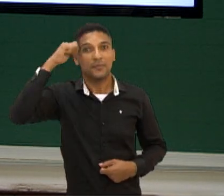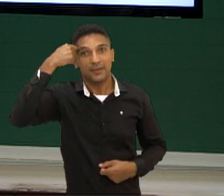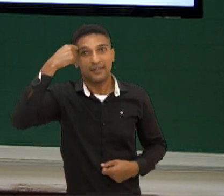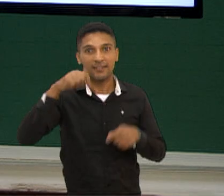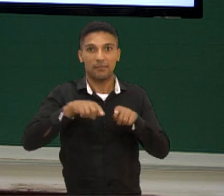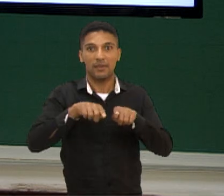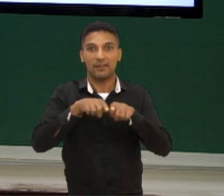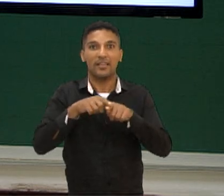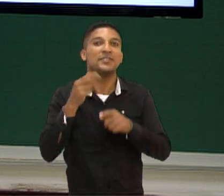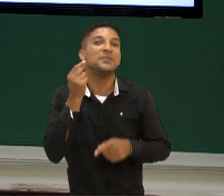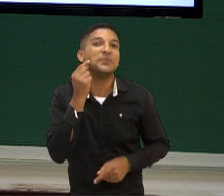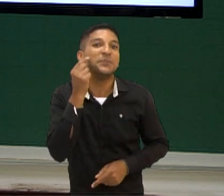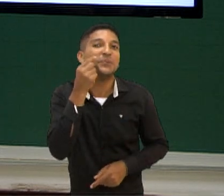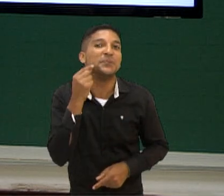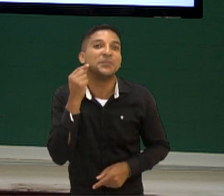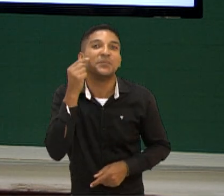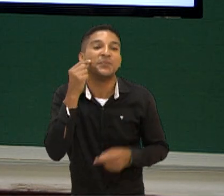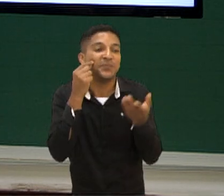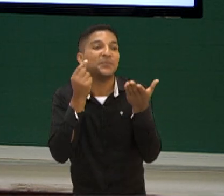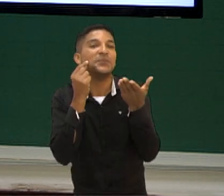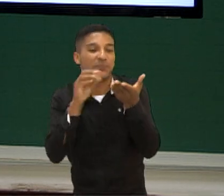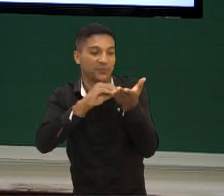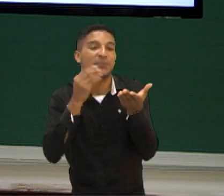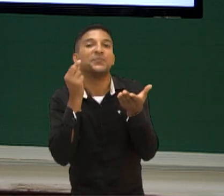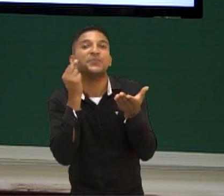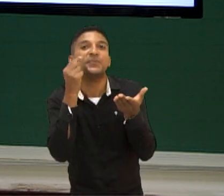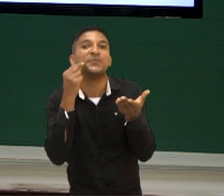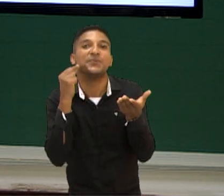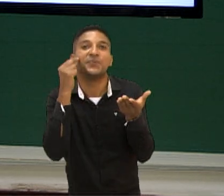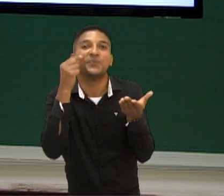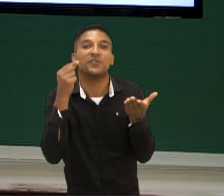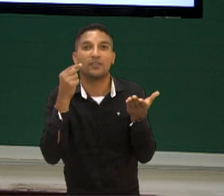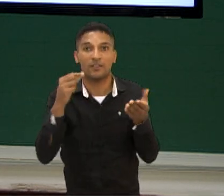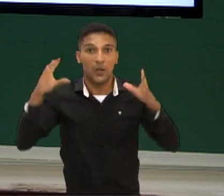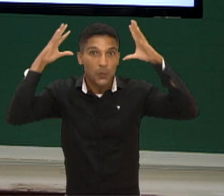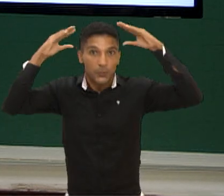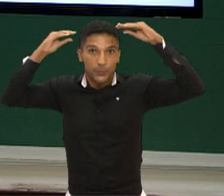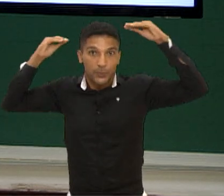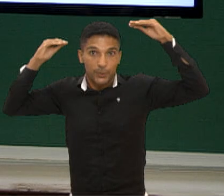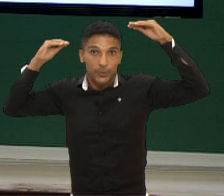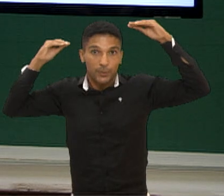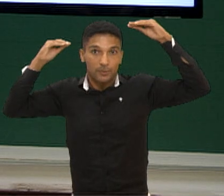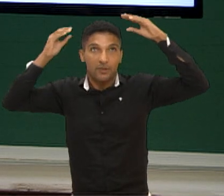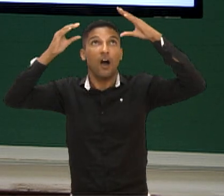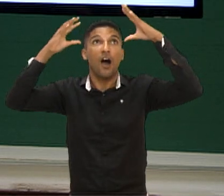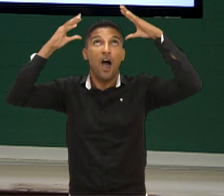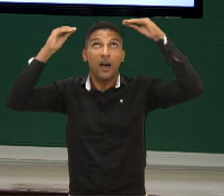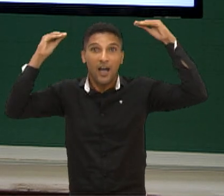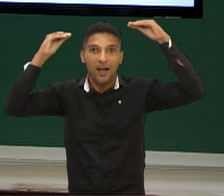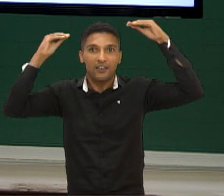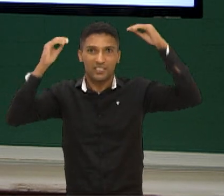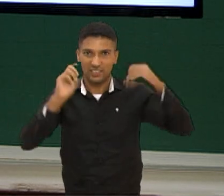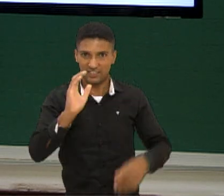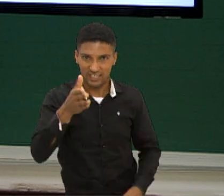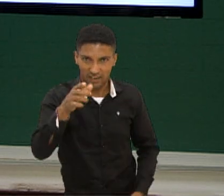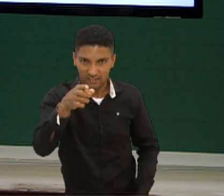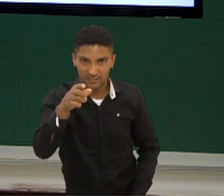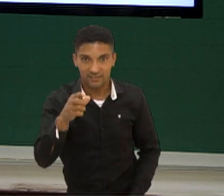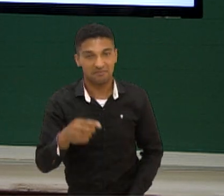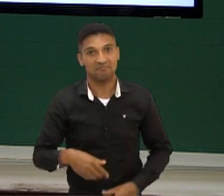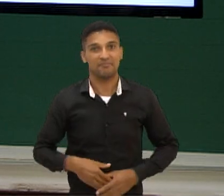pessoas veem o que cada um vai fazer, qual que vai ser a parte. Tem a pessoa que vai ser o padre, né? Se for um casamento.